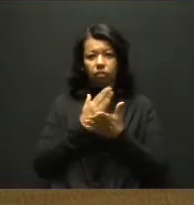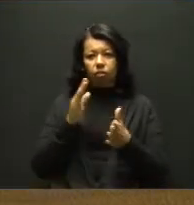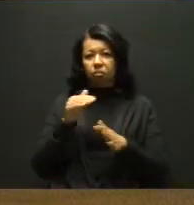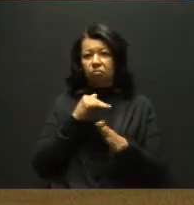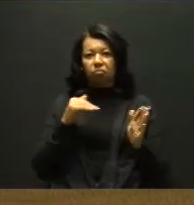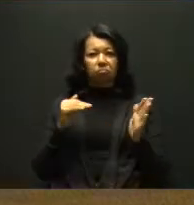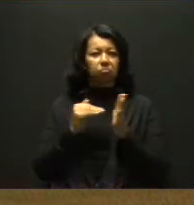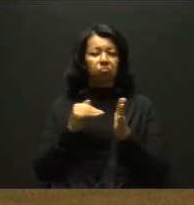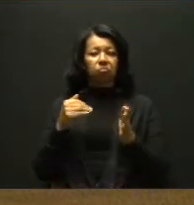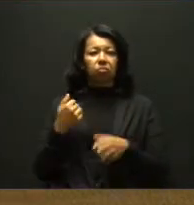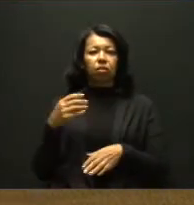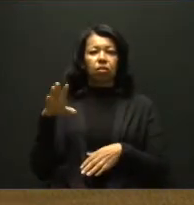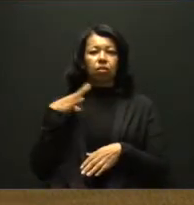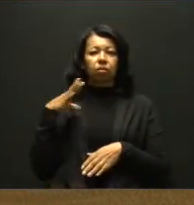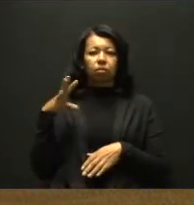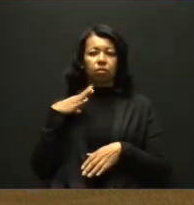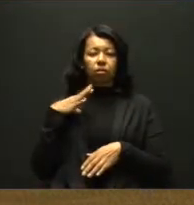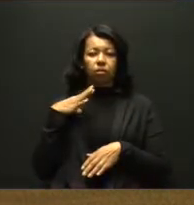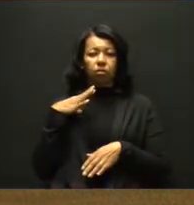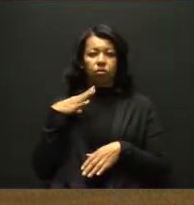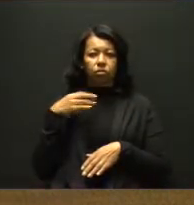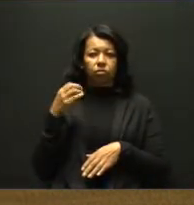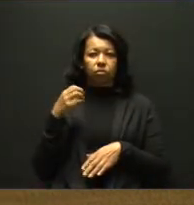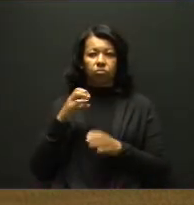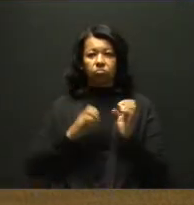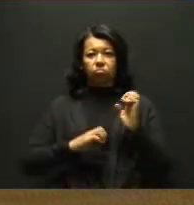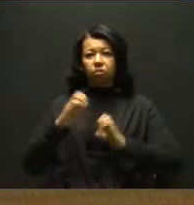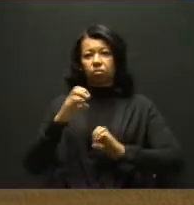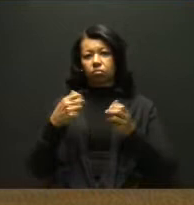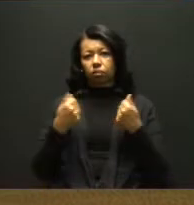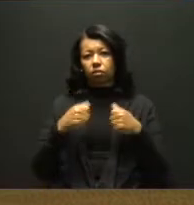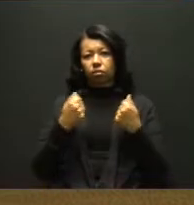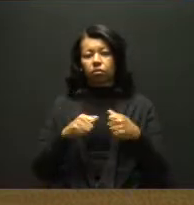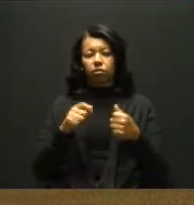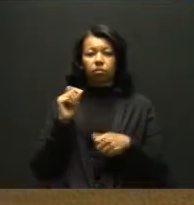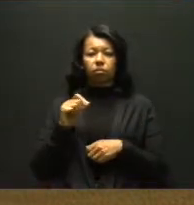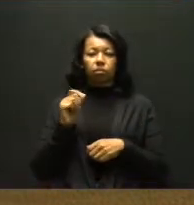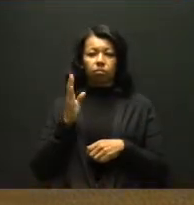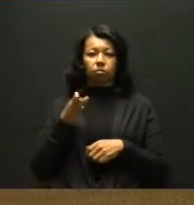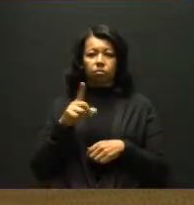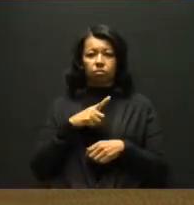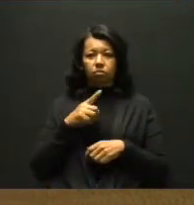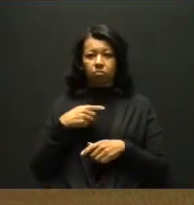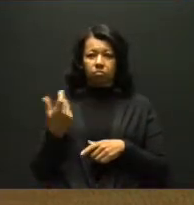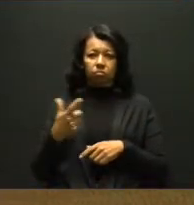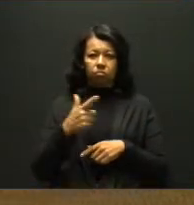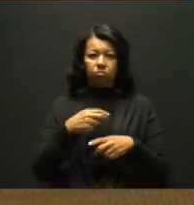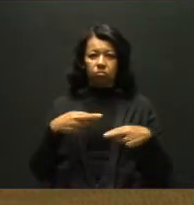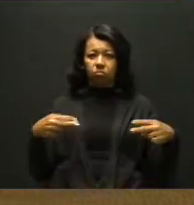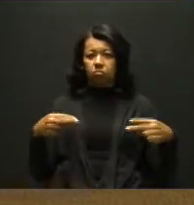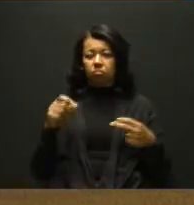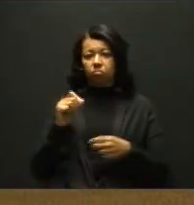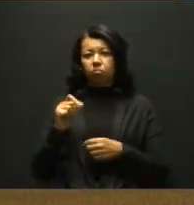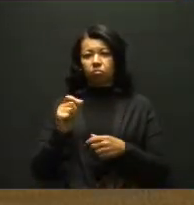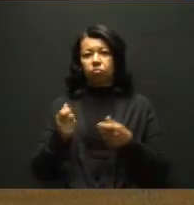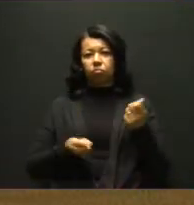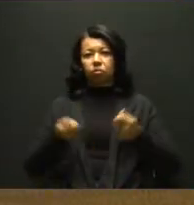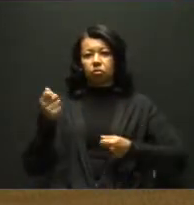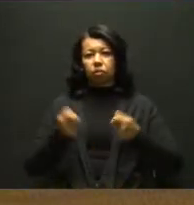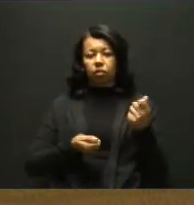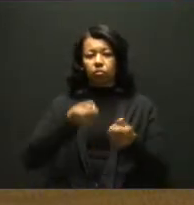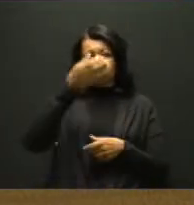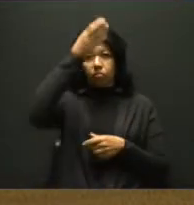isso ea nossa cidade que é industrial que precisa muito disso nós já tivemos situações vexatórias do carro do bombeiro